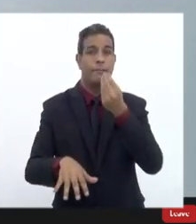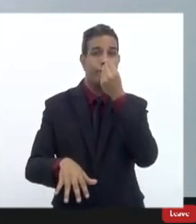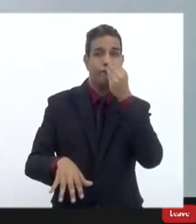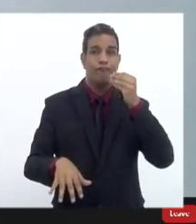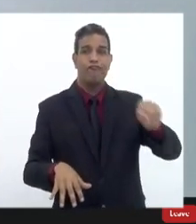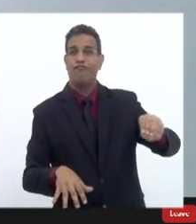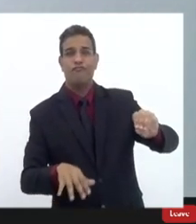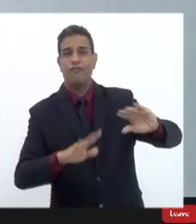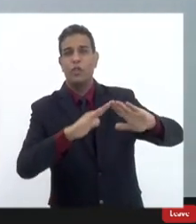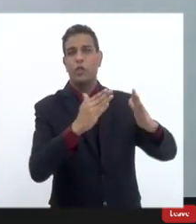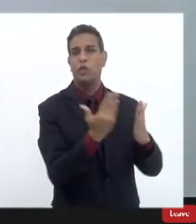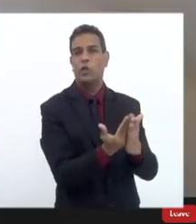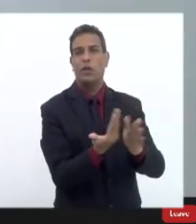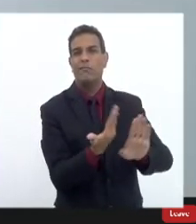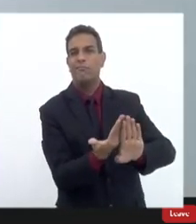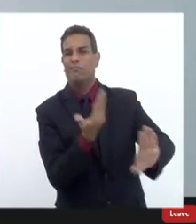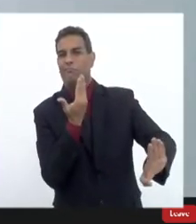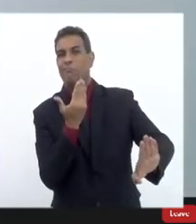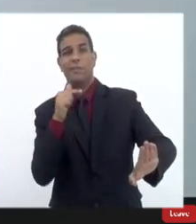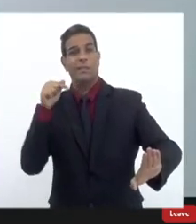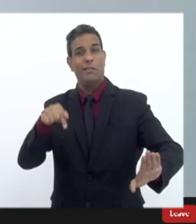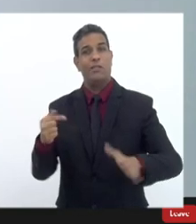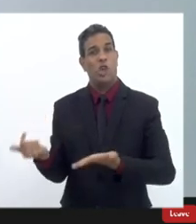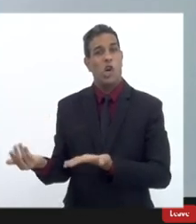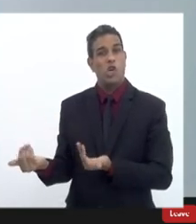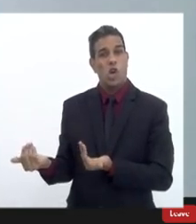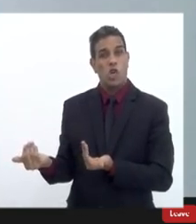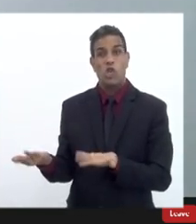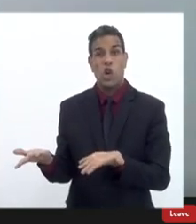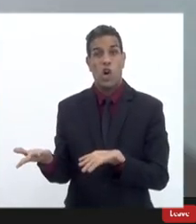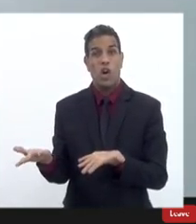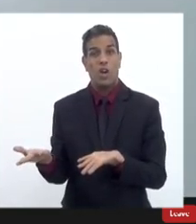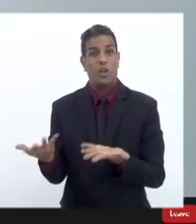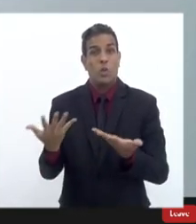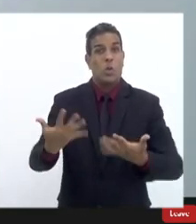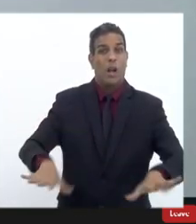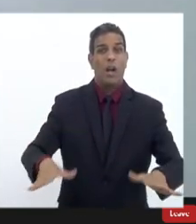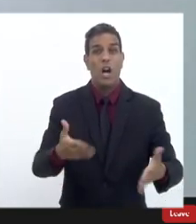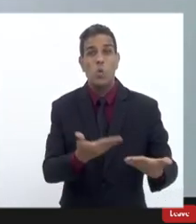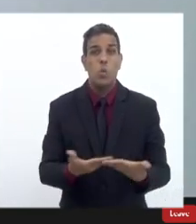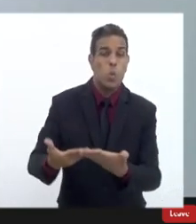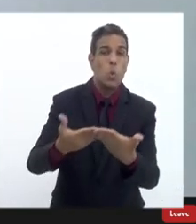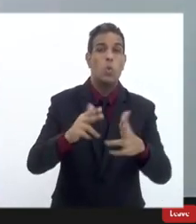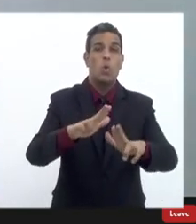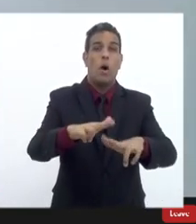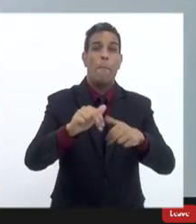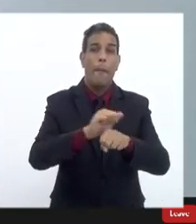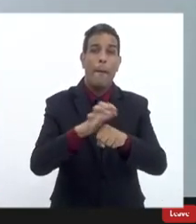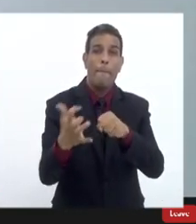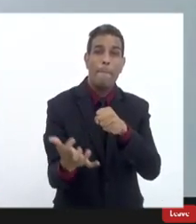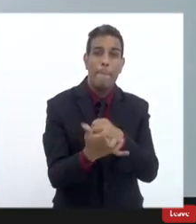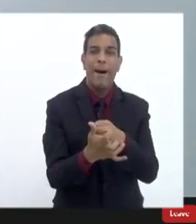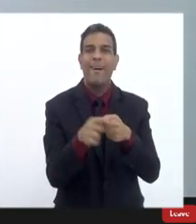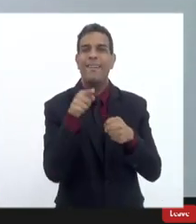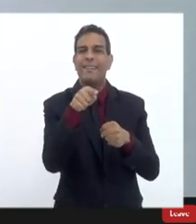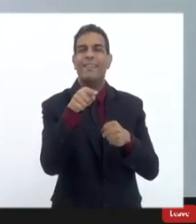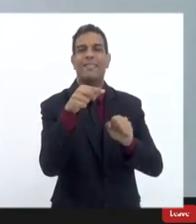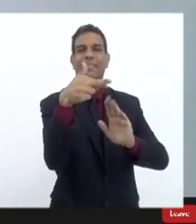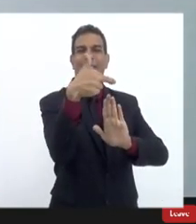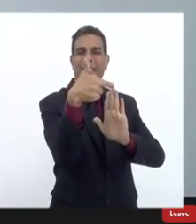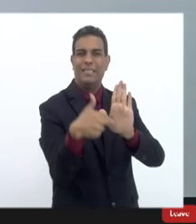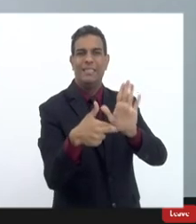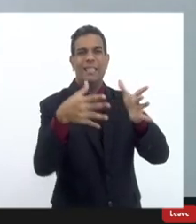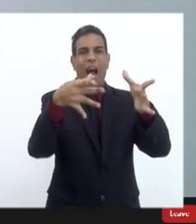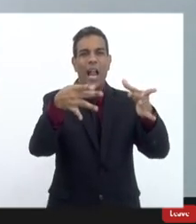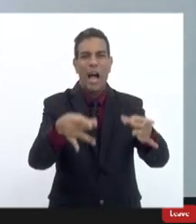sensação de despreparo por parte dessa mesma juventude, tanto na escola quanto nas universidades, também mostra isso, né? Traz esse recorte do quão